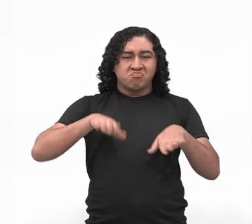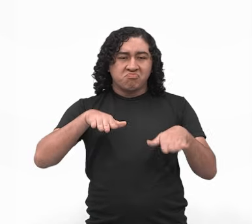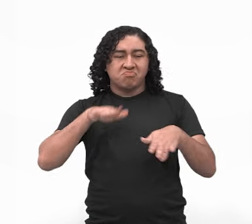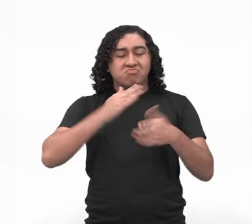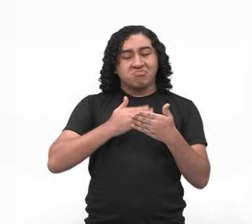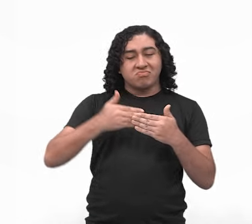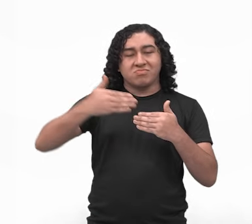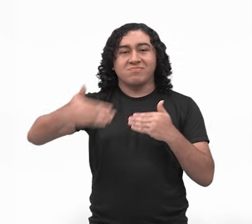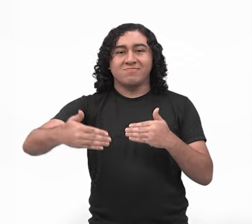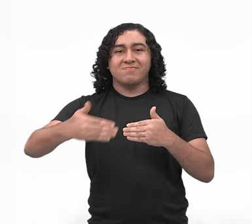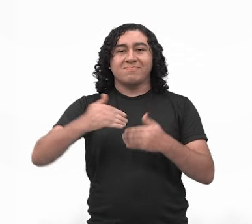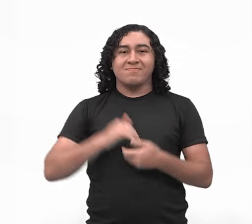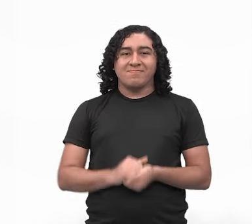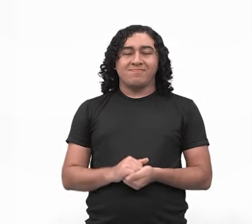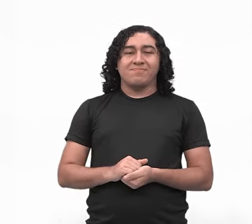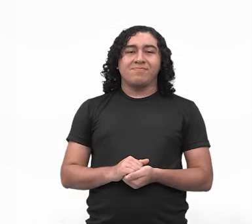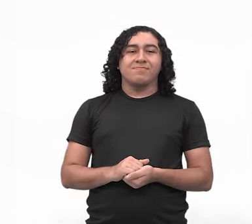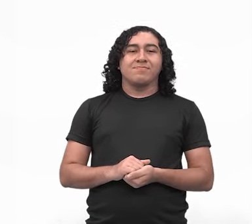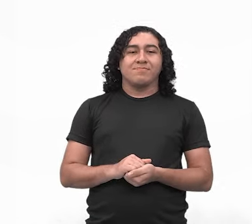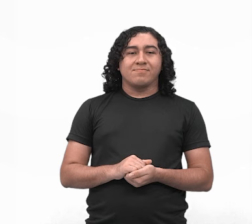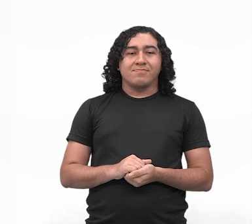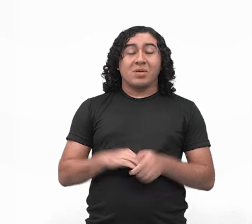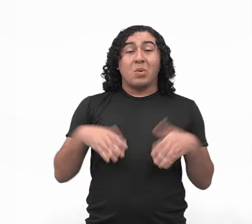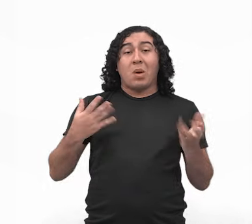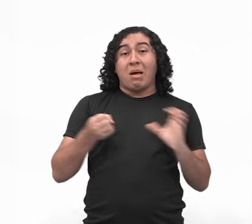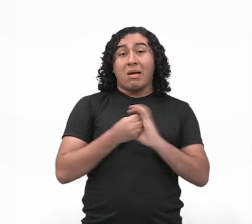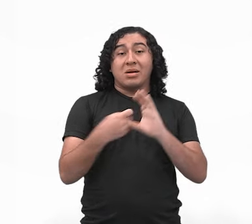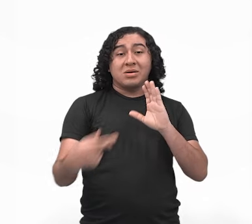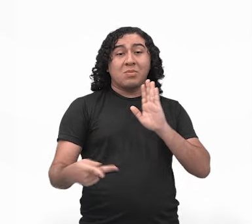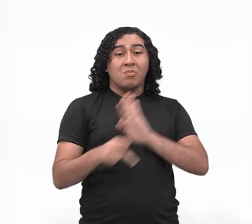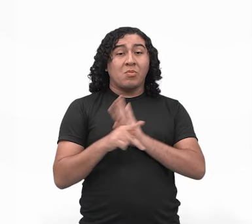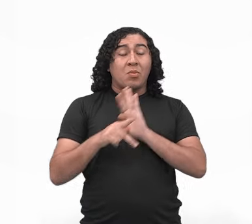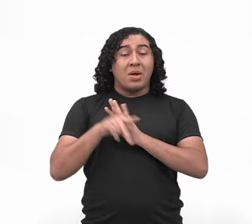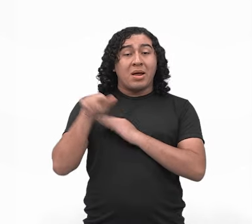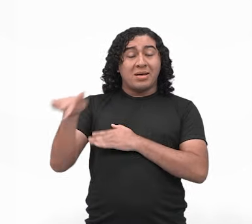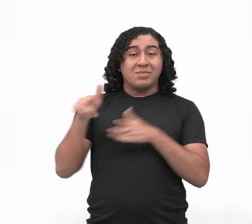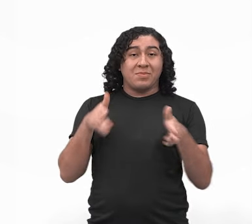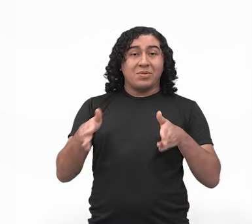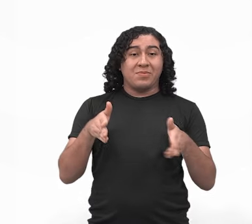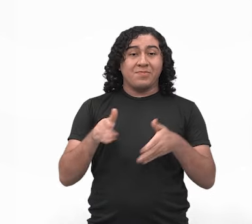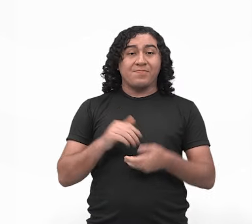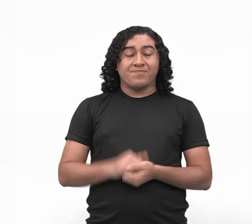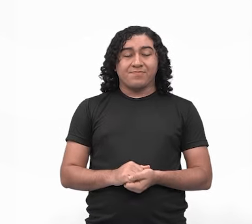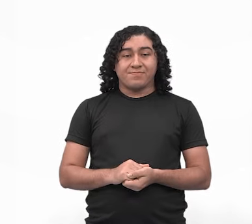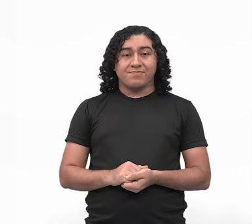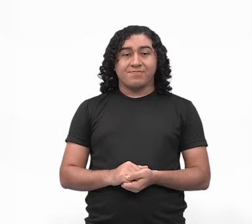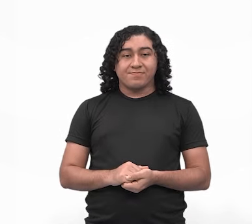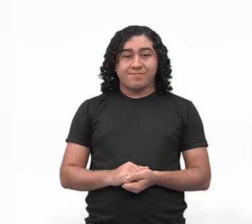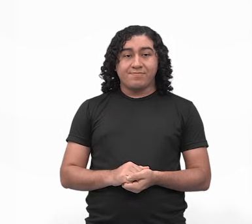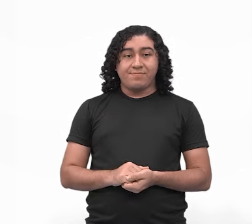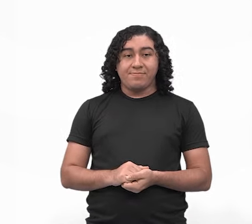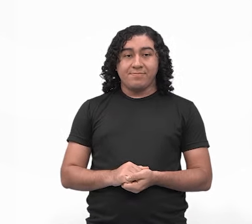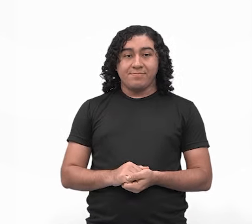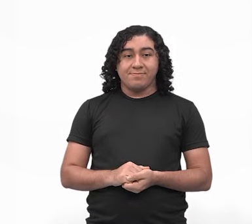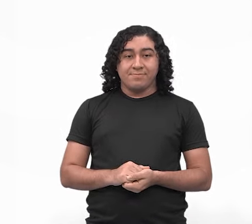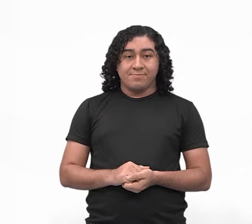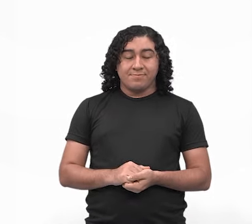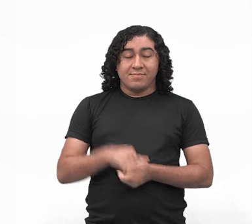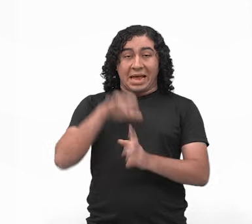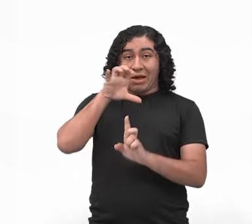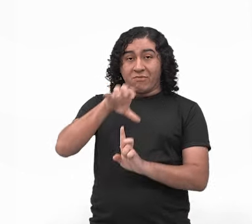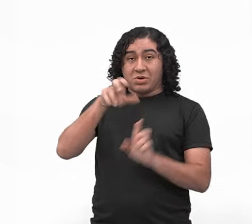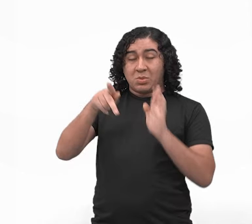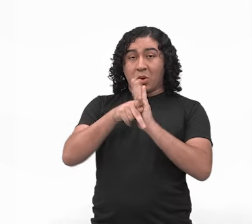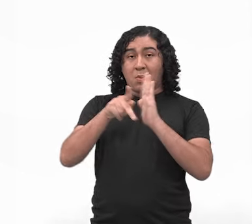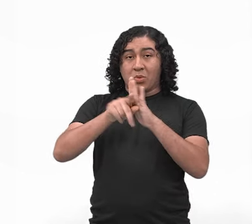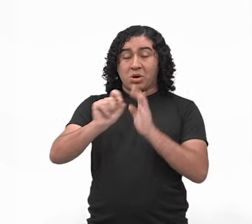em diante. E quais são essas características desse período, dessa música? Né, a influência do rock,